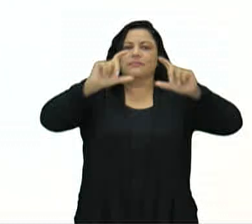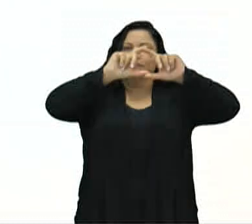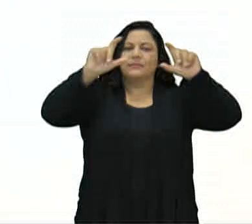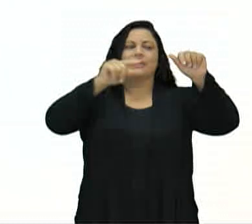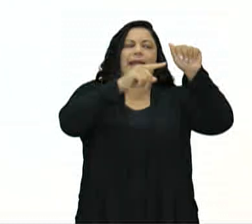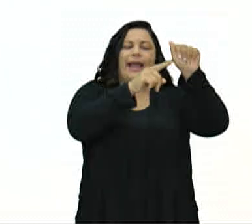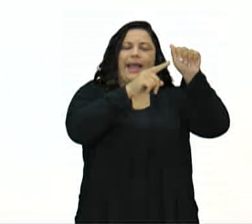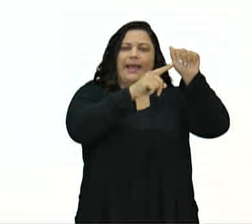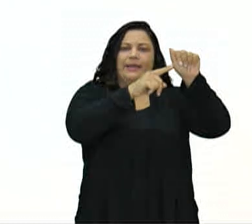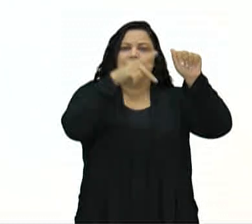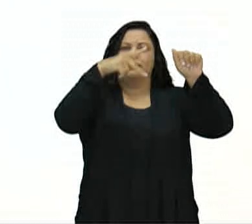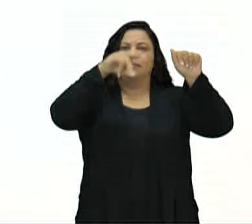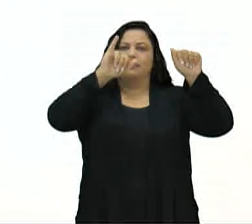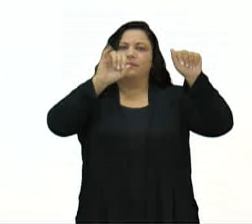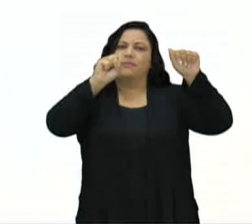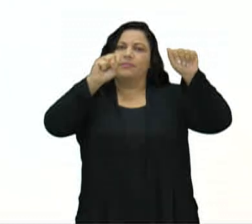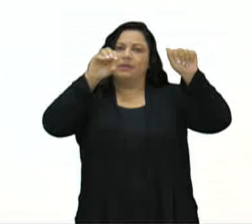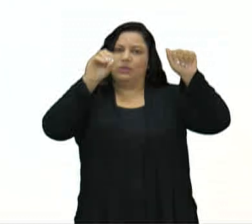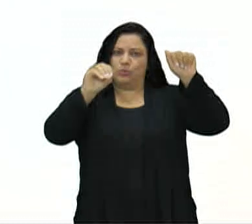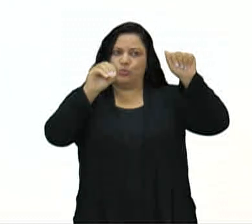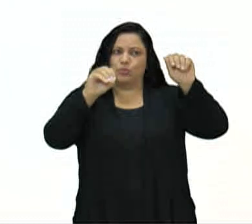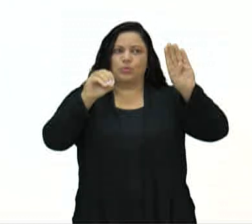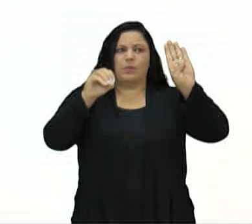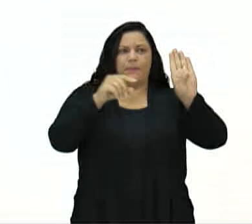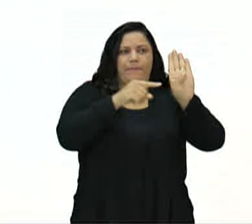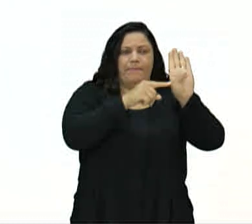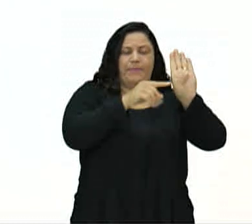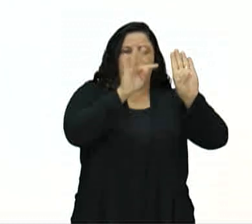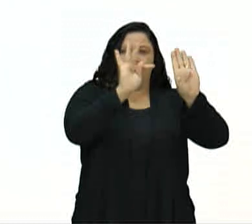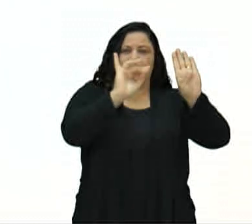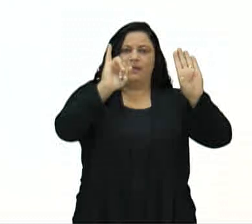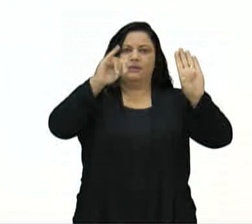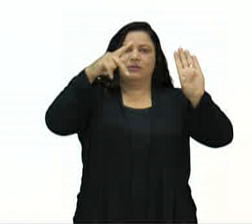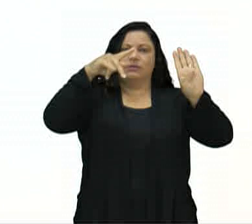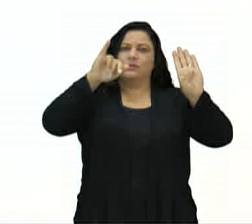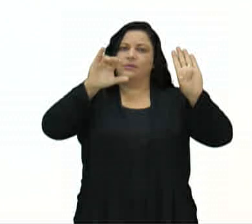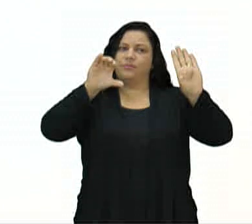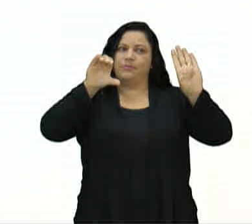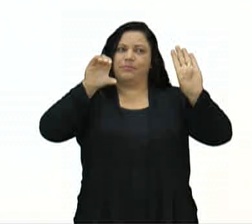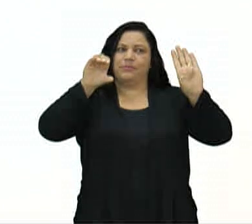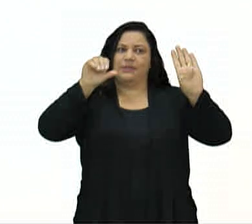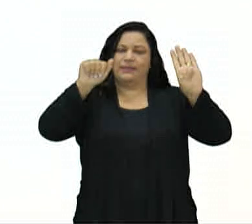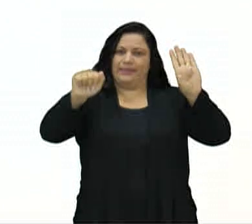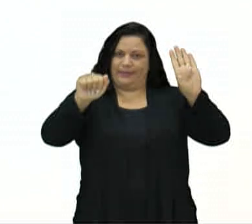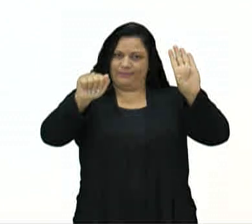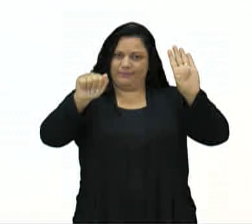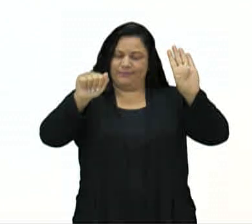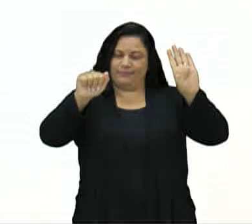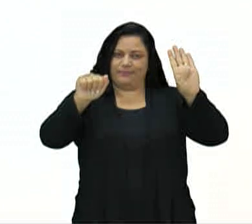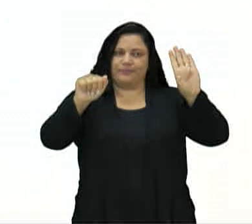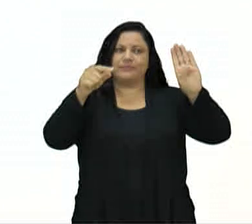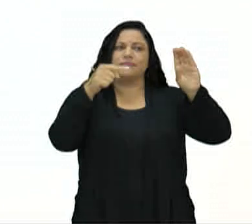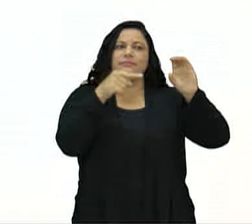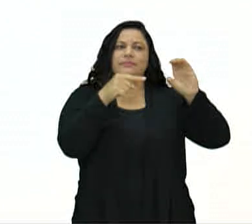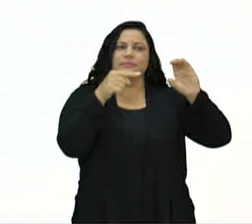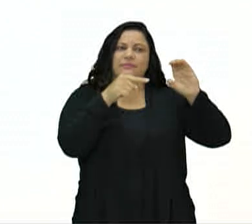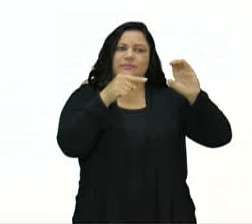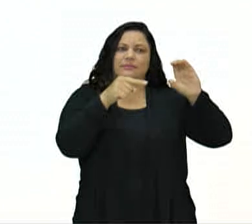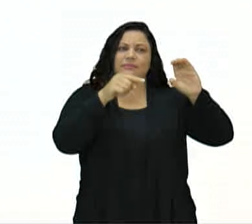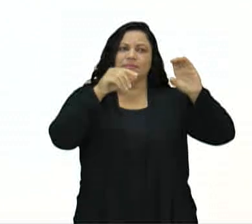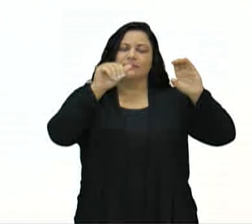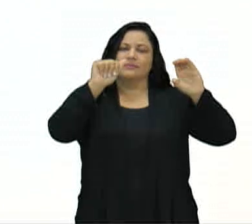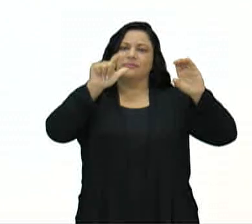e tradicional também pode ser nombrada de típica. Em lá, C, la vivienda de los indígenas es